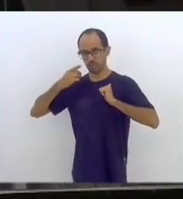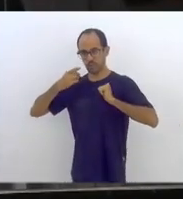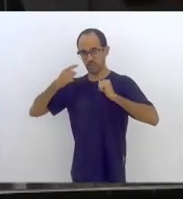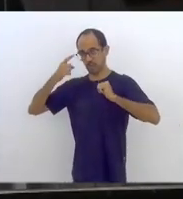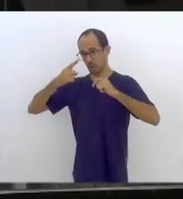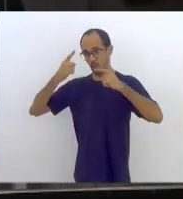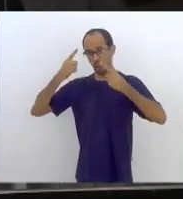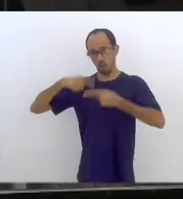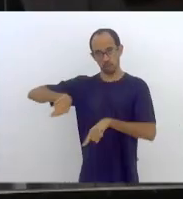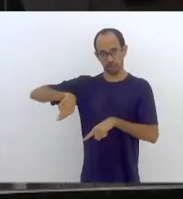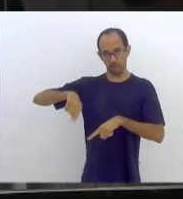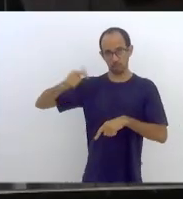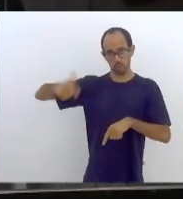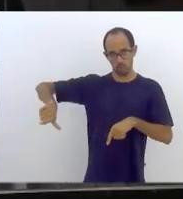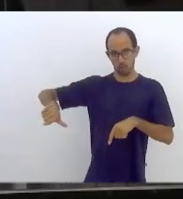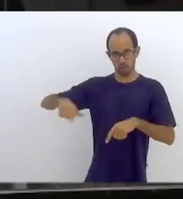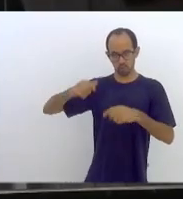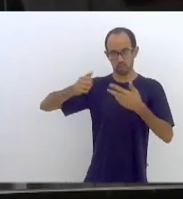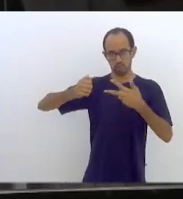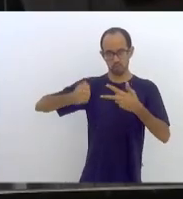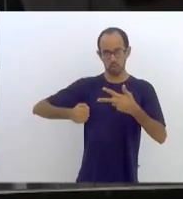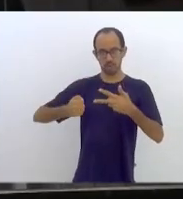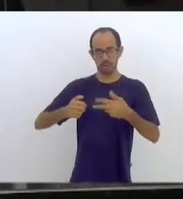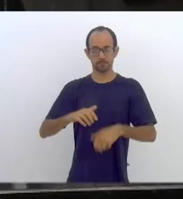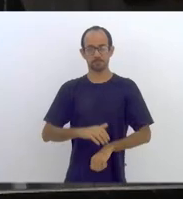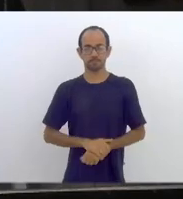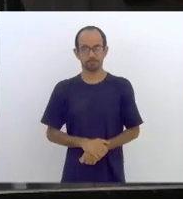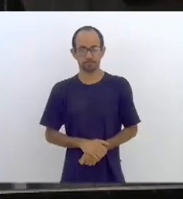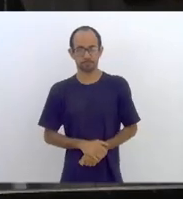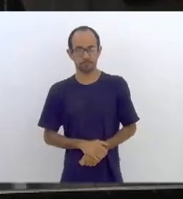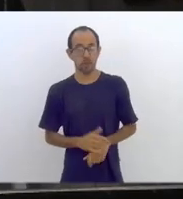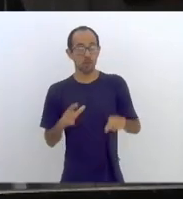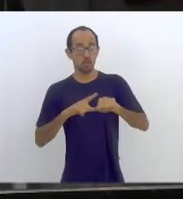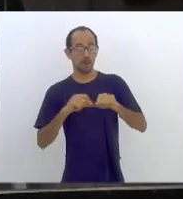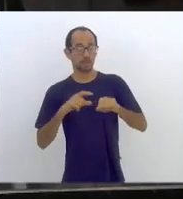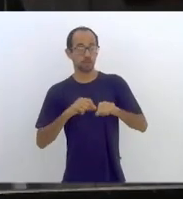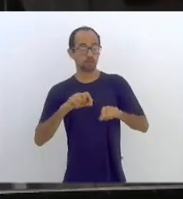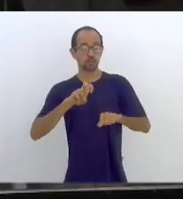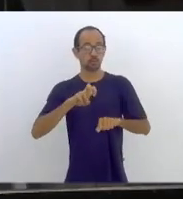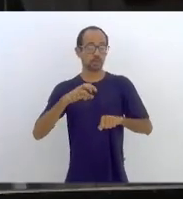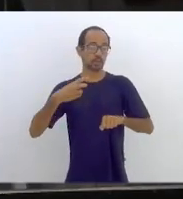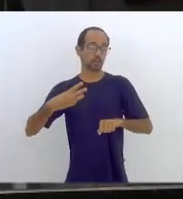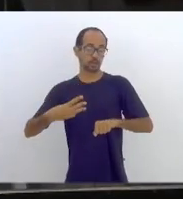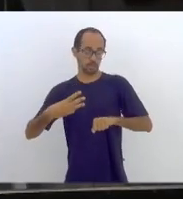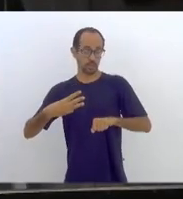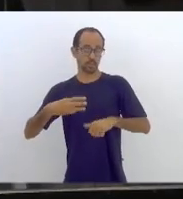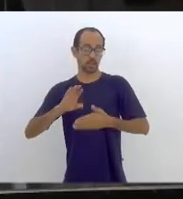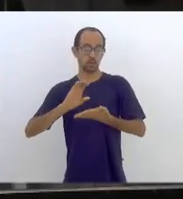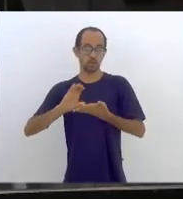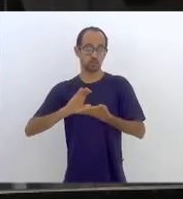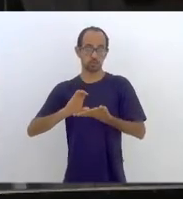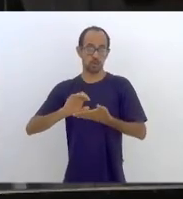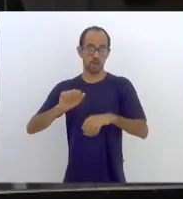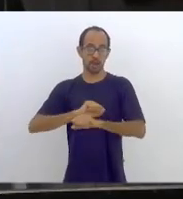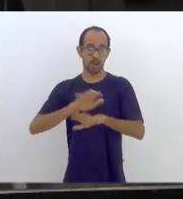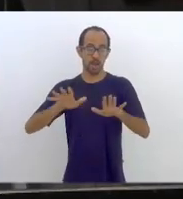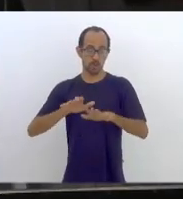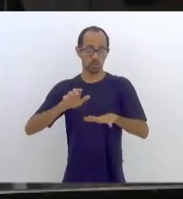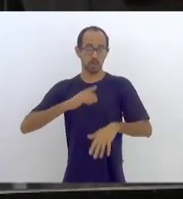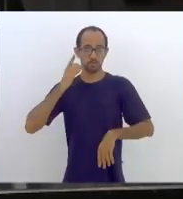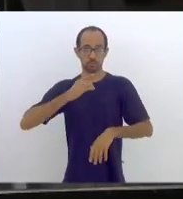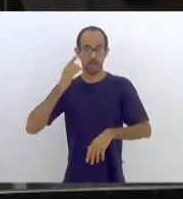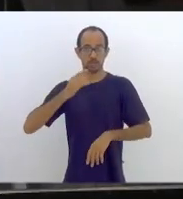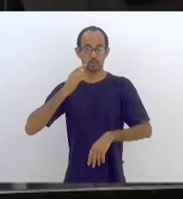por outro poder e o artigo 53 da Constituição é muito claro os deputados e senadores